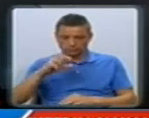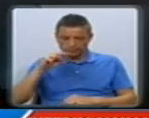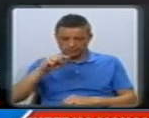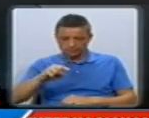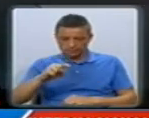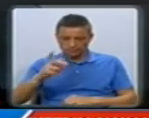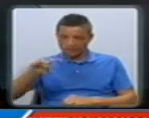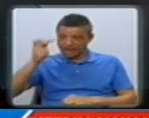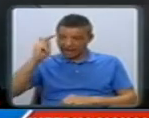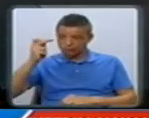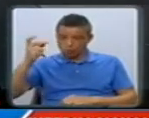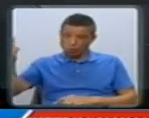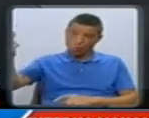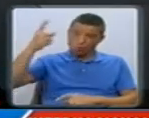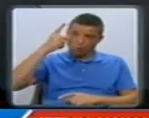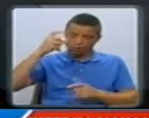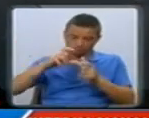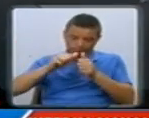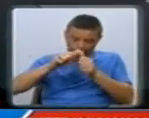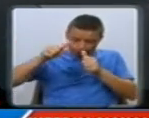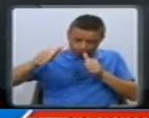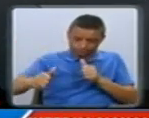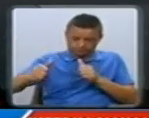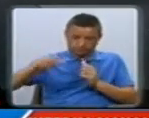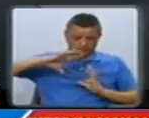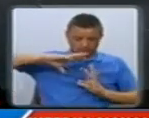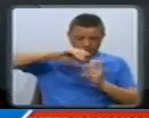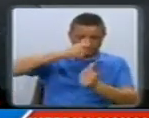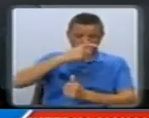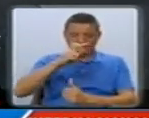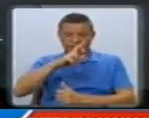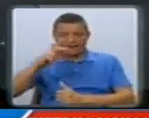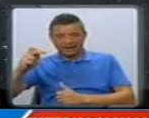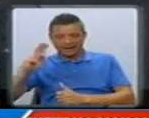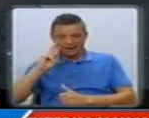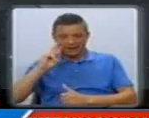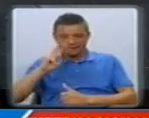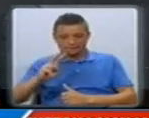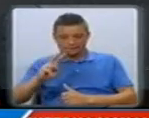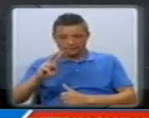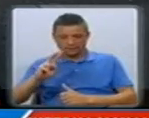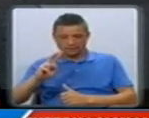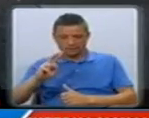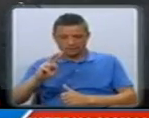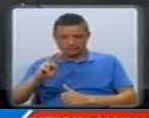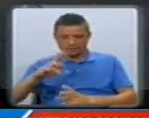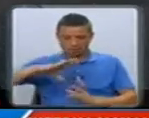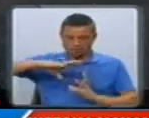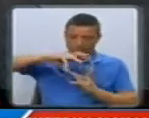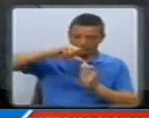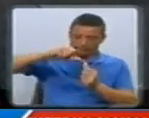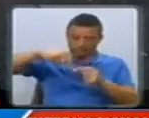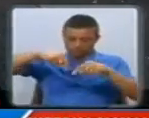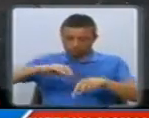8.000 anos-luz de distância da Terra. É um enxame que é muito brilhante, que é visível a olho nu até mesmo no hemisfério sul. E